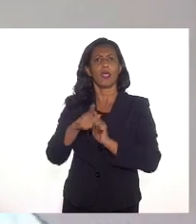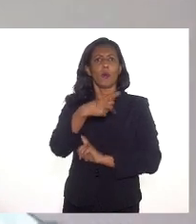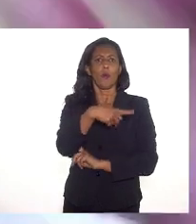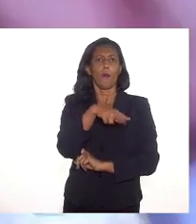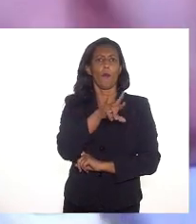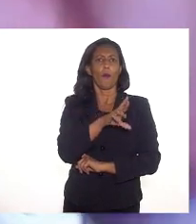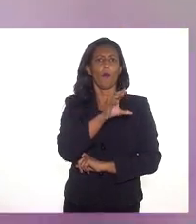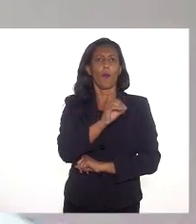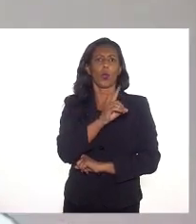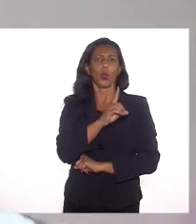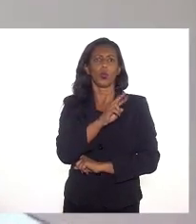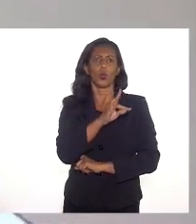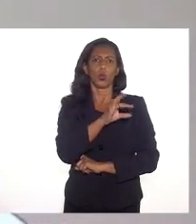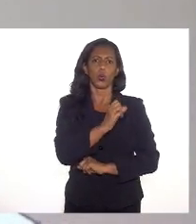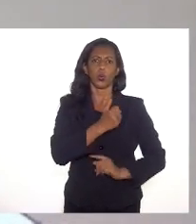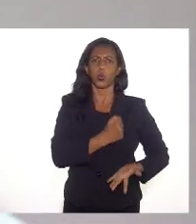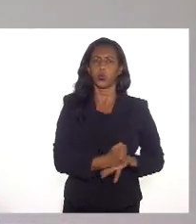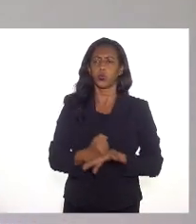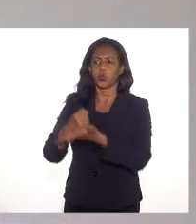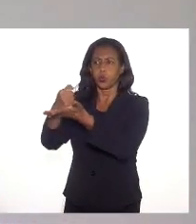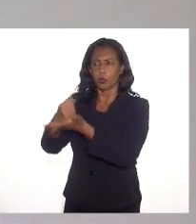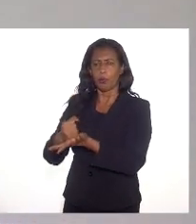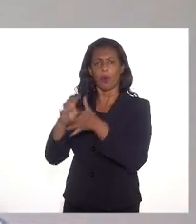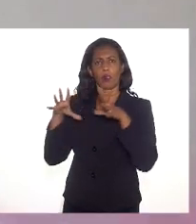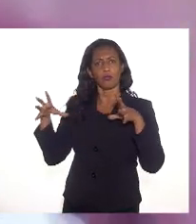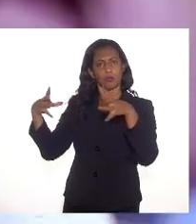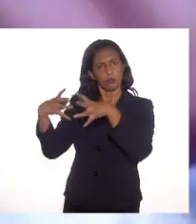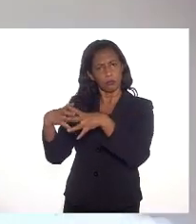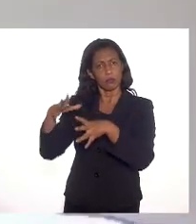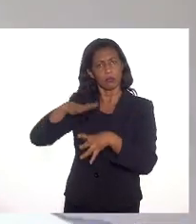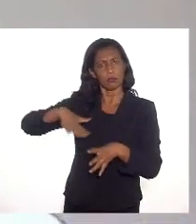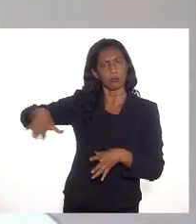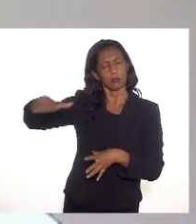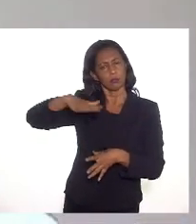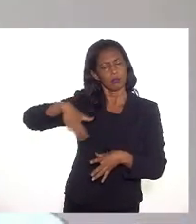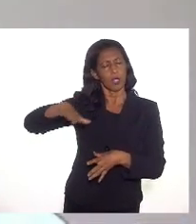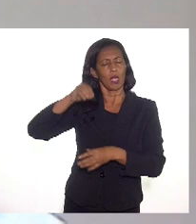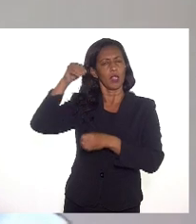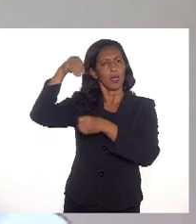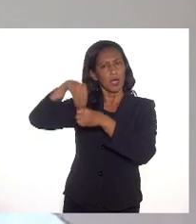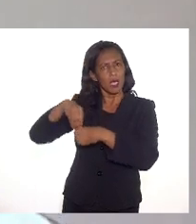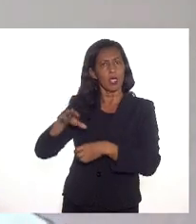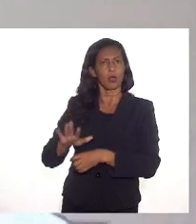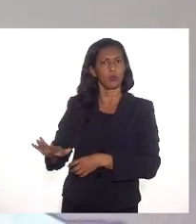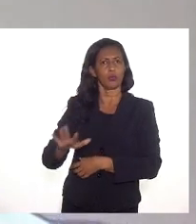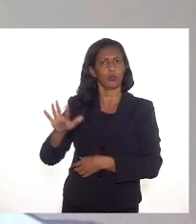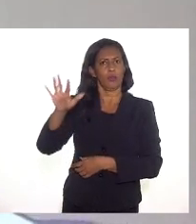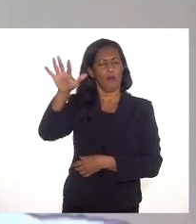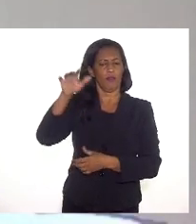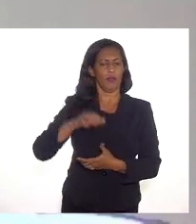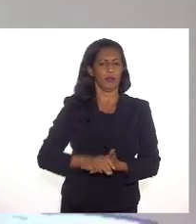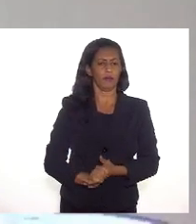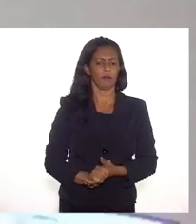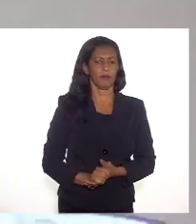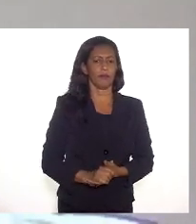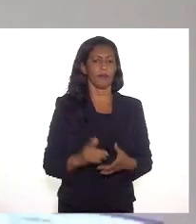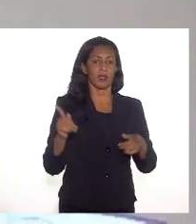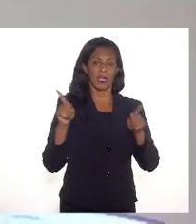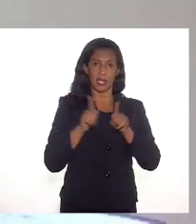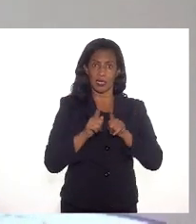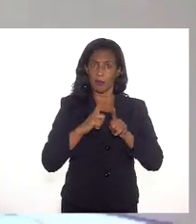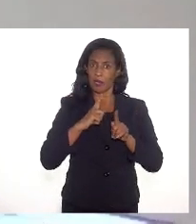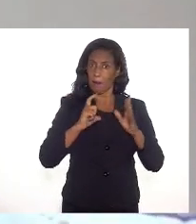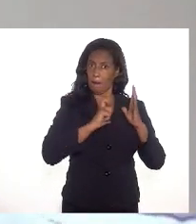específico para apoiar para fomentar empreendimentos econômicos desenvolvidos nesses territórios e até criei um